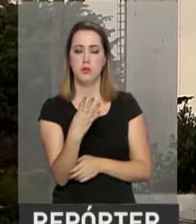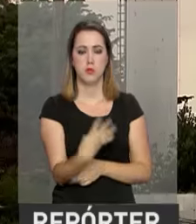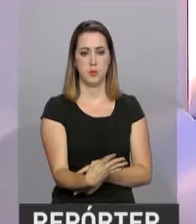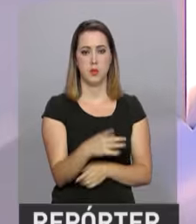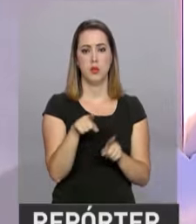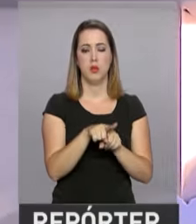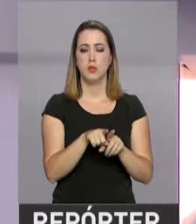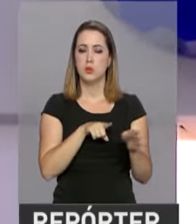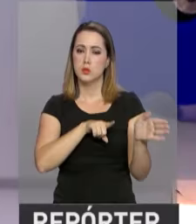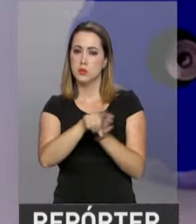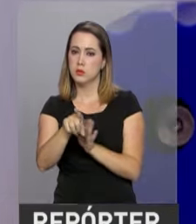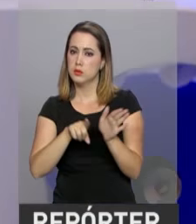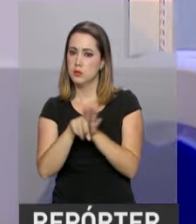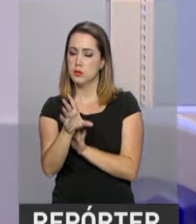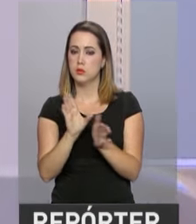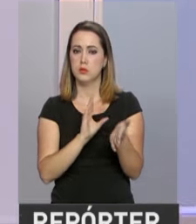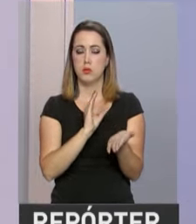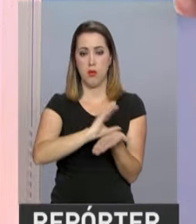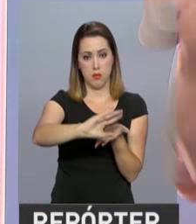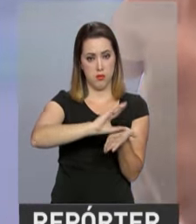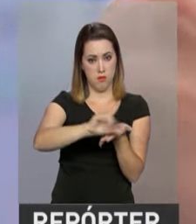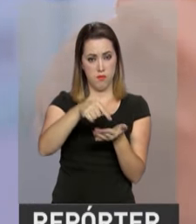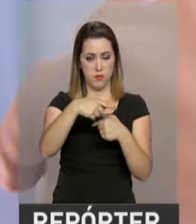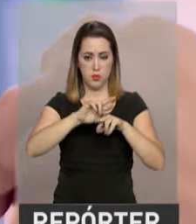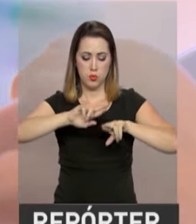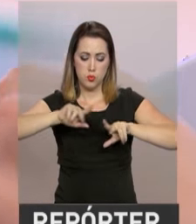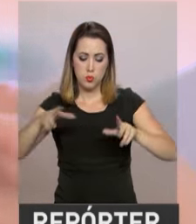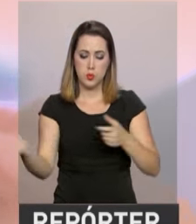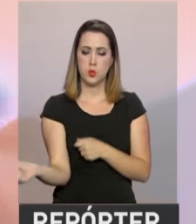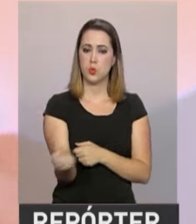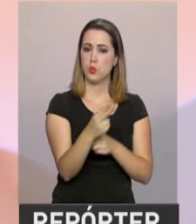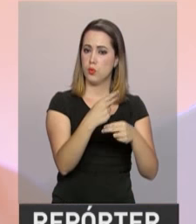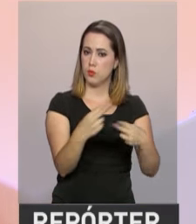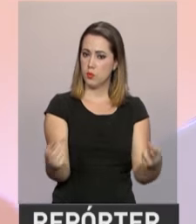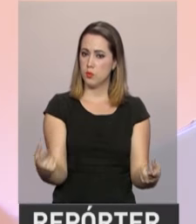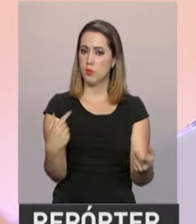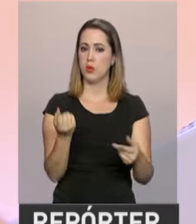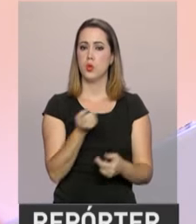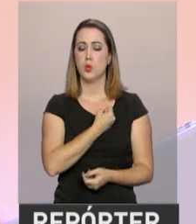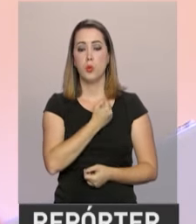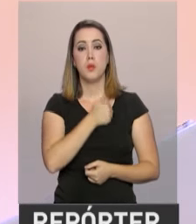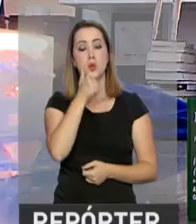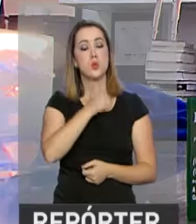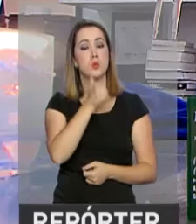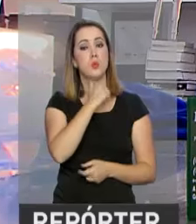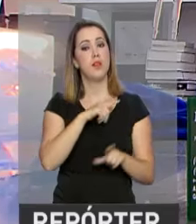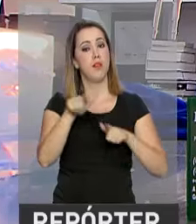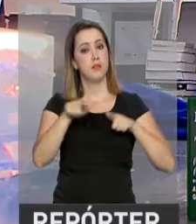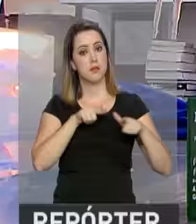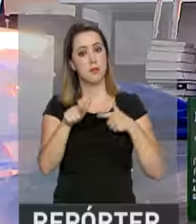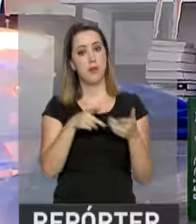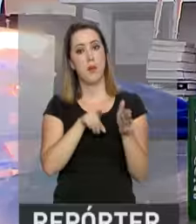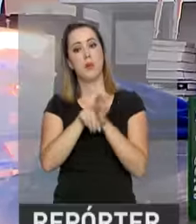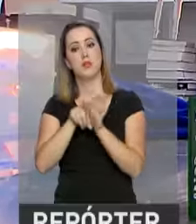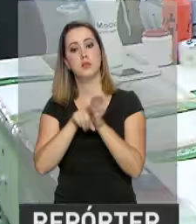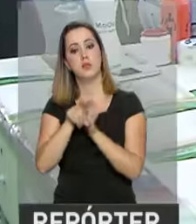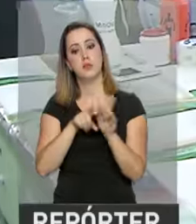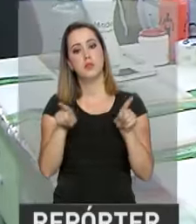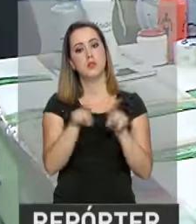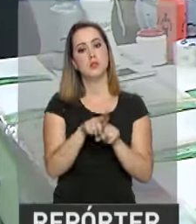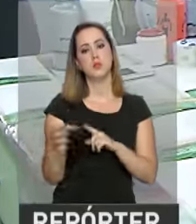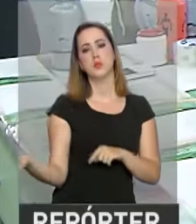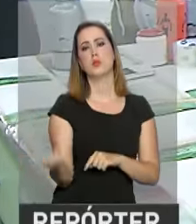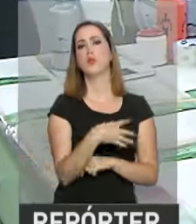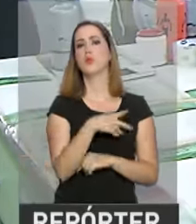pesquisa levou em conta investimentos em atividades de inovação quantitativo de mulheres atuando como pesquisadoras